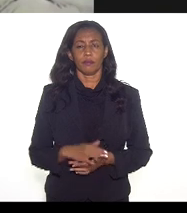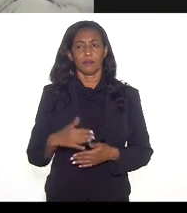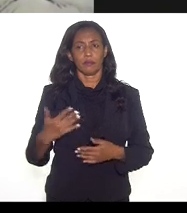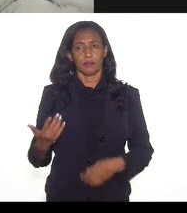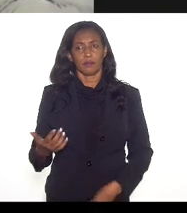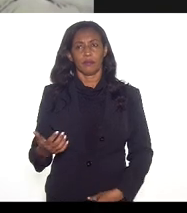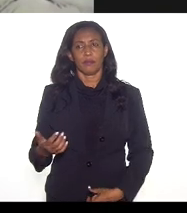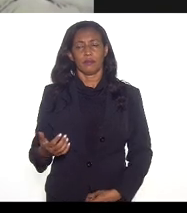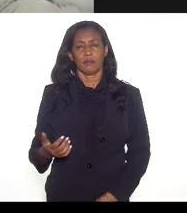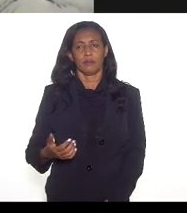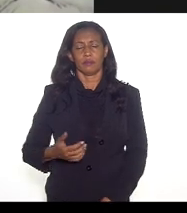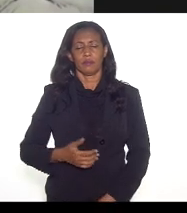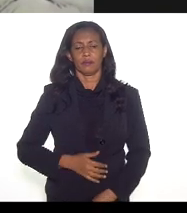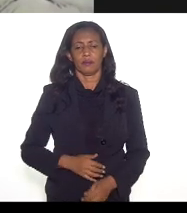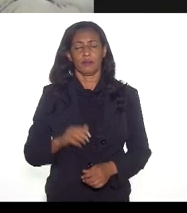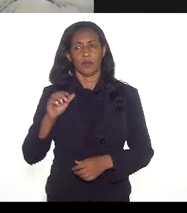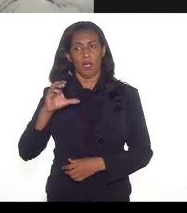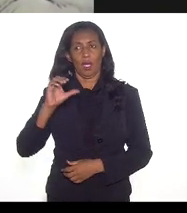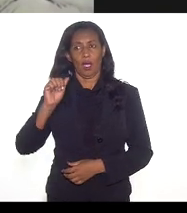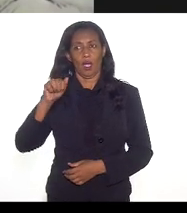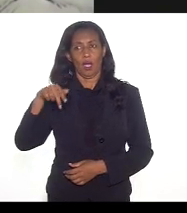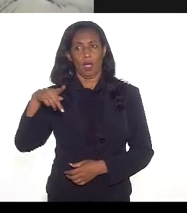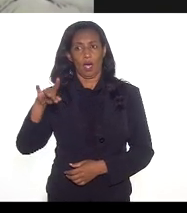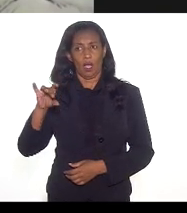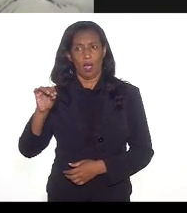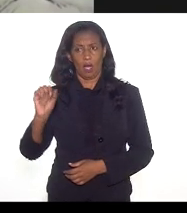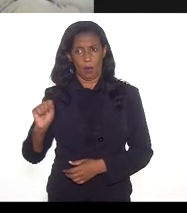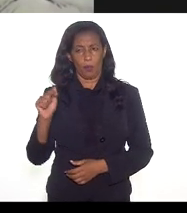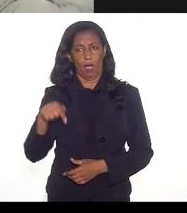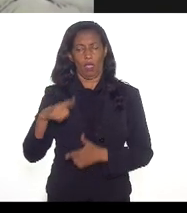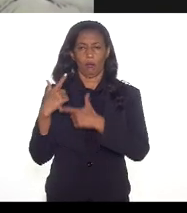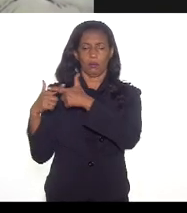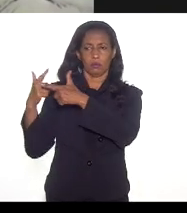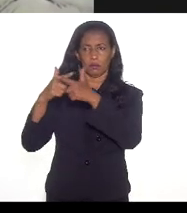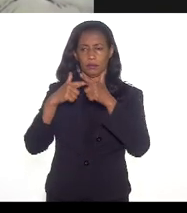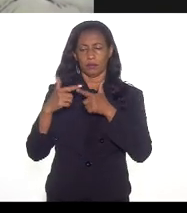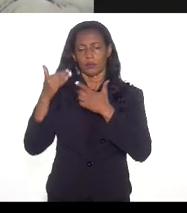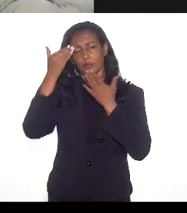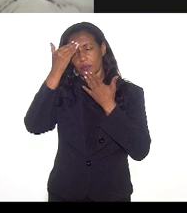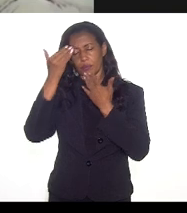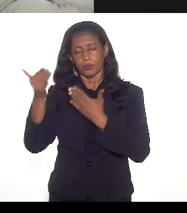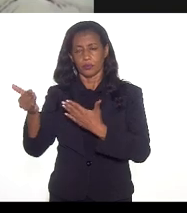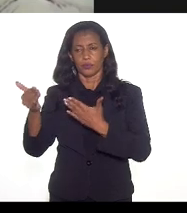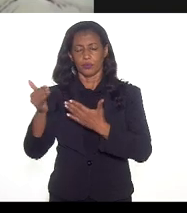Escola Técnica Estadual Agrícola Antônio Salles de Campos. Muito obrigado, professor Flávio.